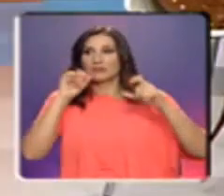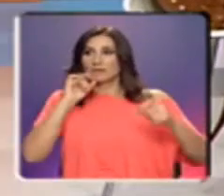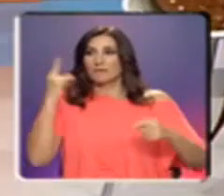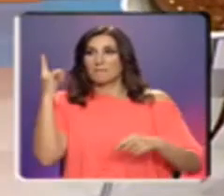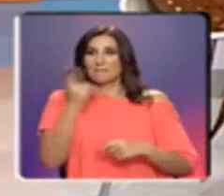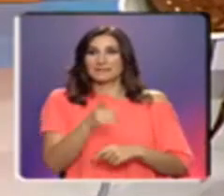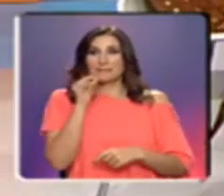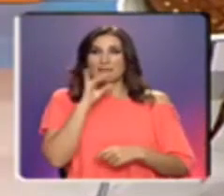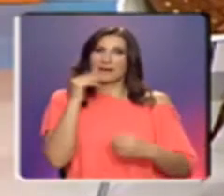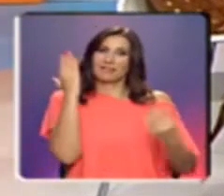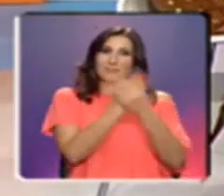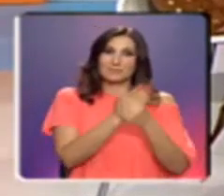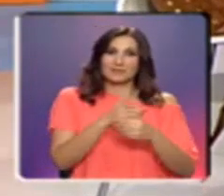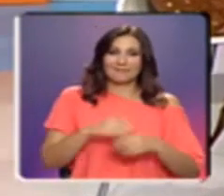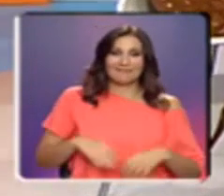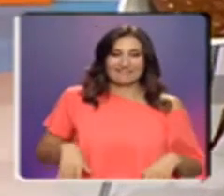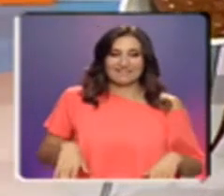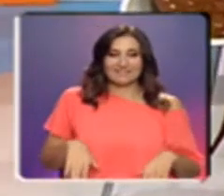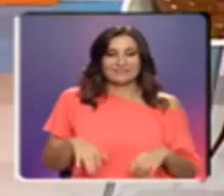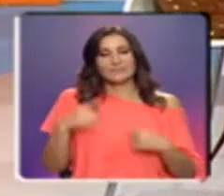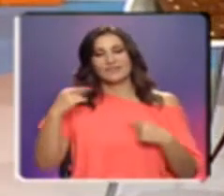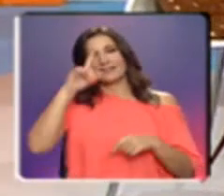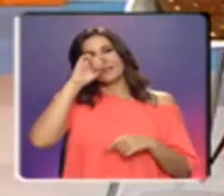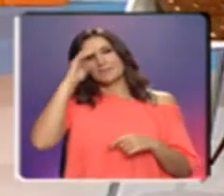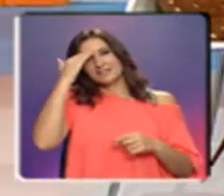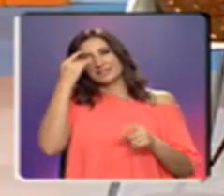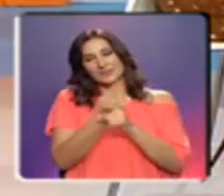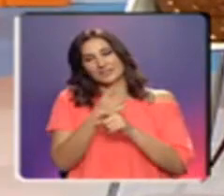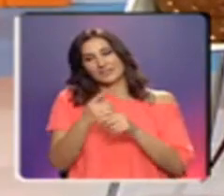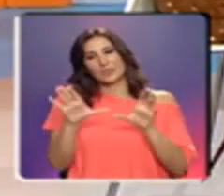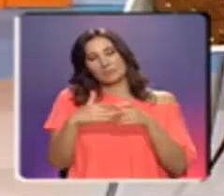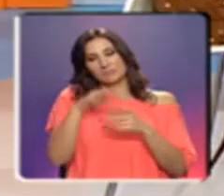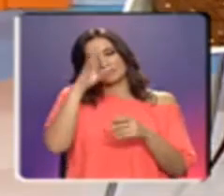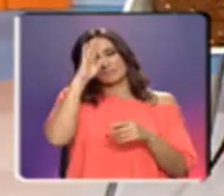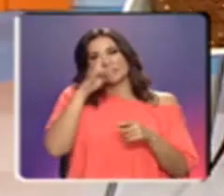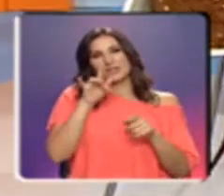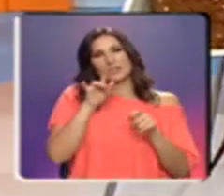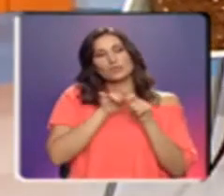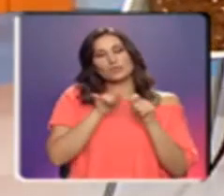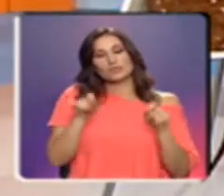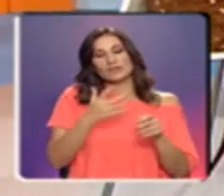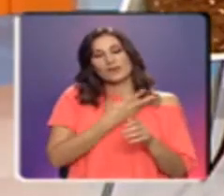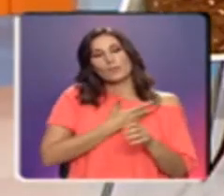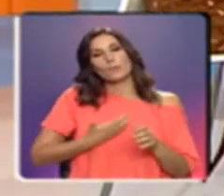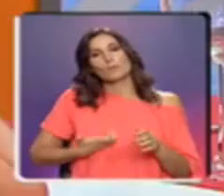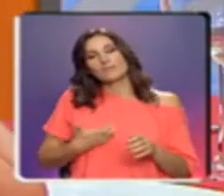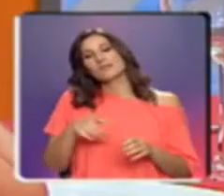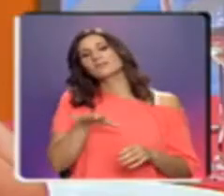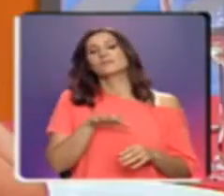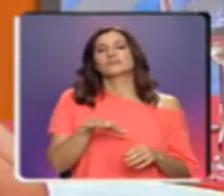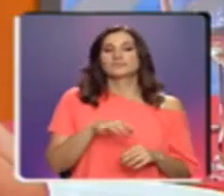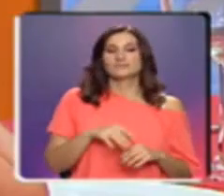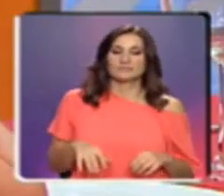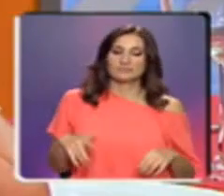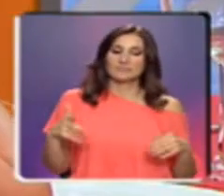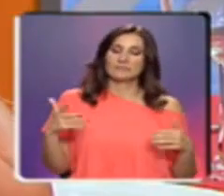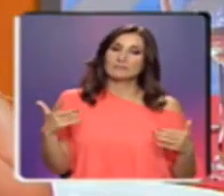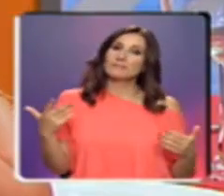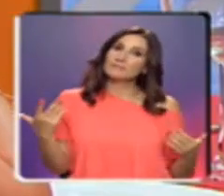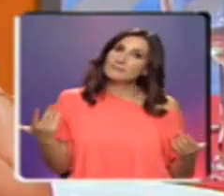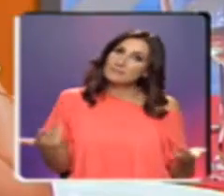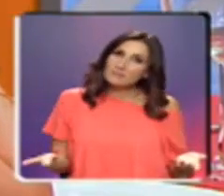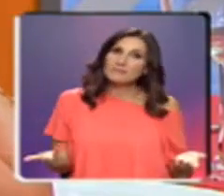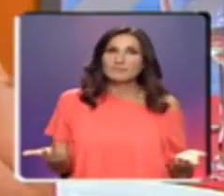coleções relacionadas com o seu clube de tudo e mais alguma coisa? É verdade, tudo. E guarda-as onde? Neste